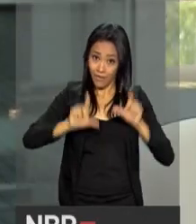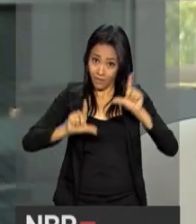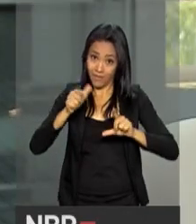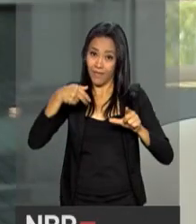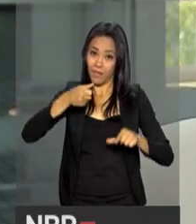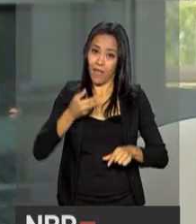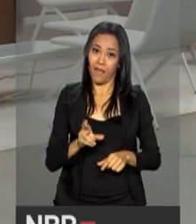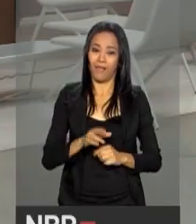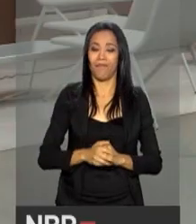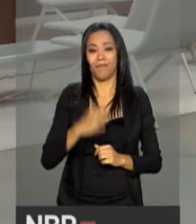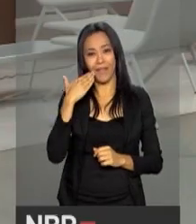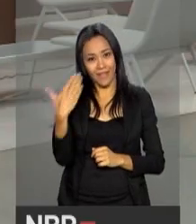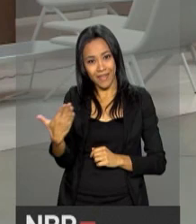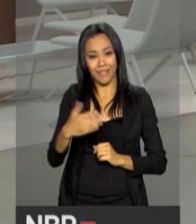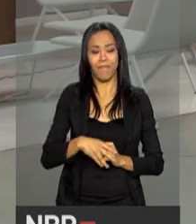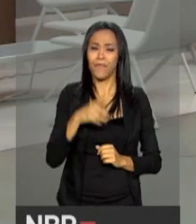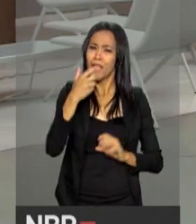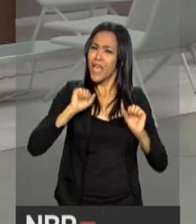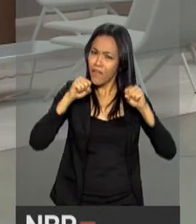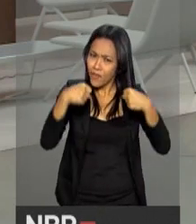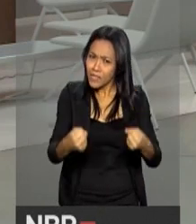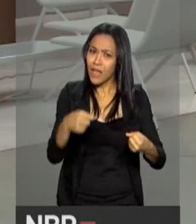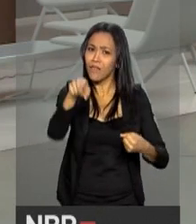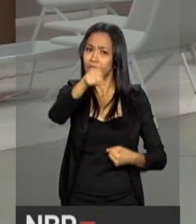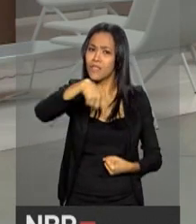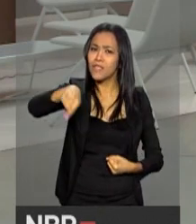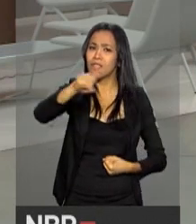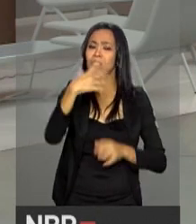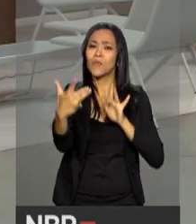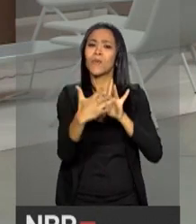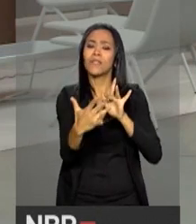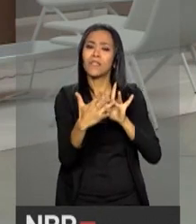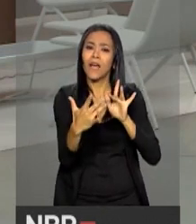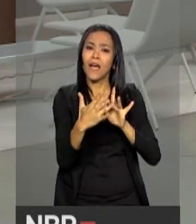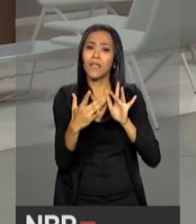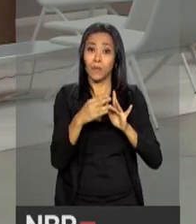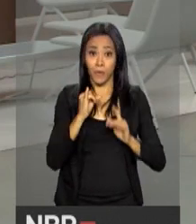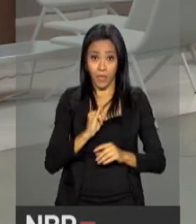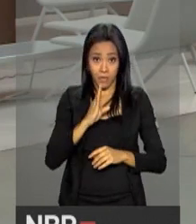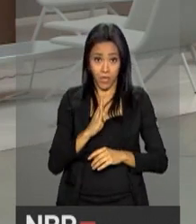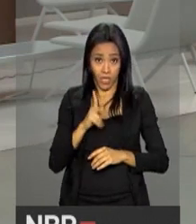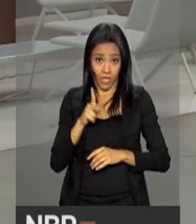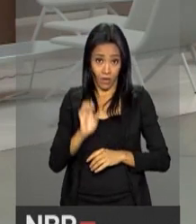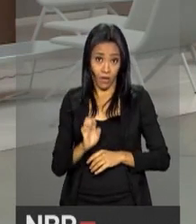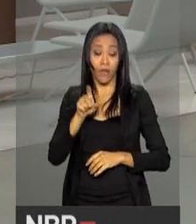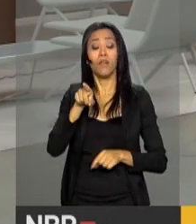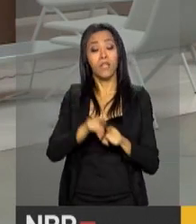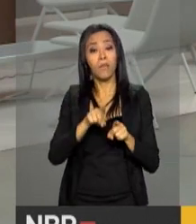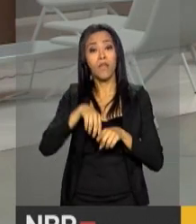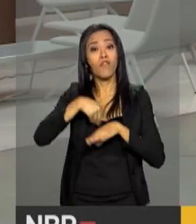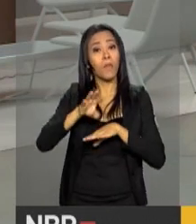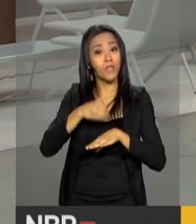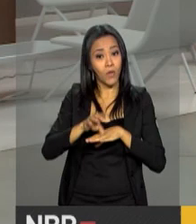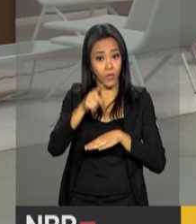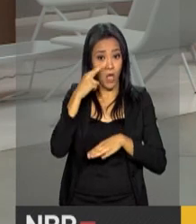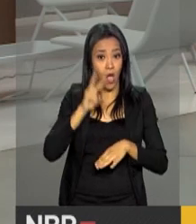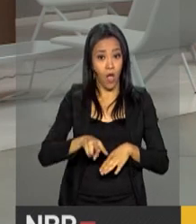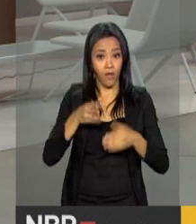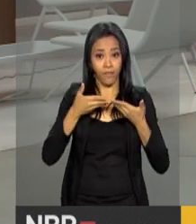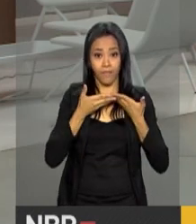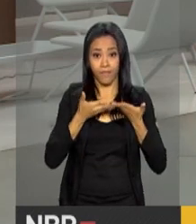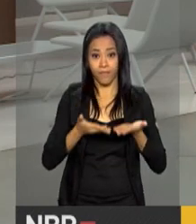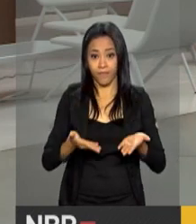obrigado então eu vou reforçar que os canais de contato com o ibge e de acesso à informação do censo sensus